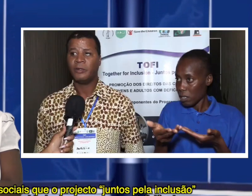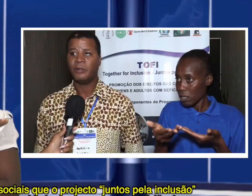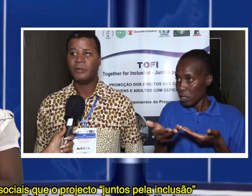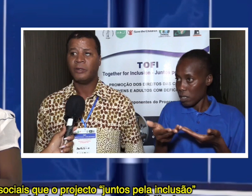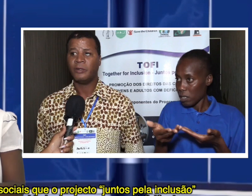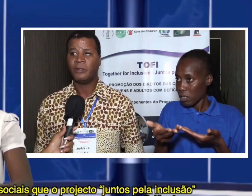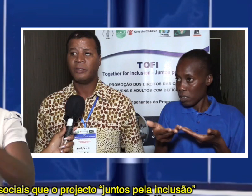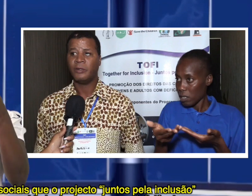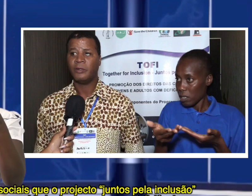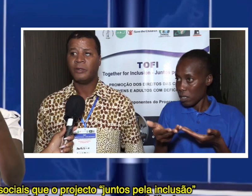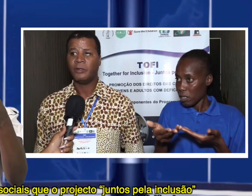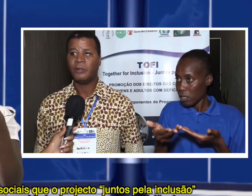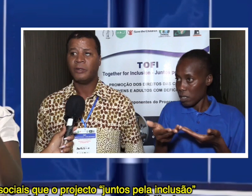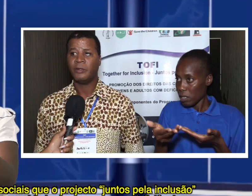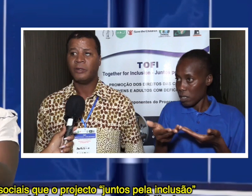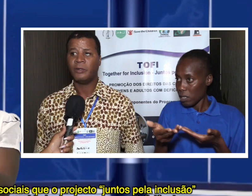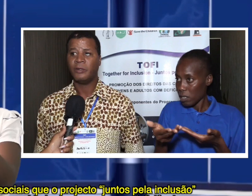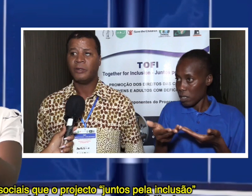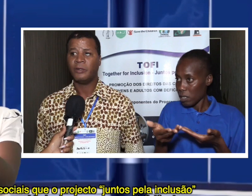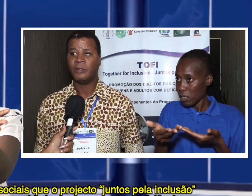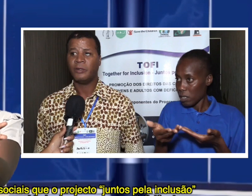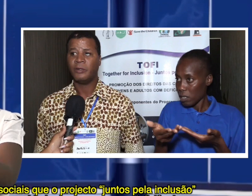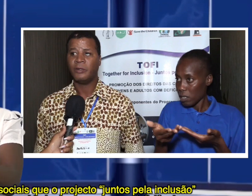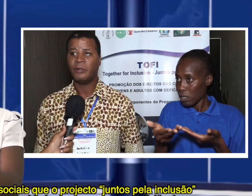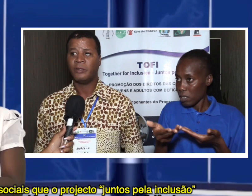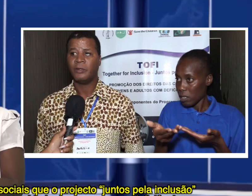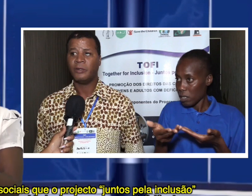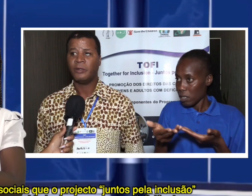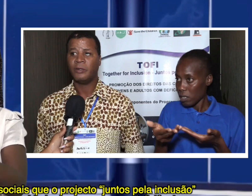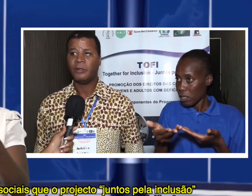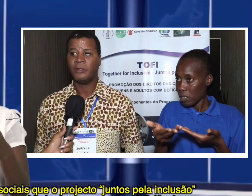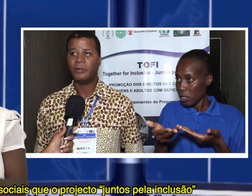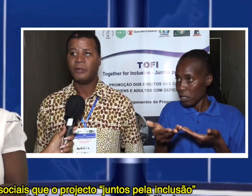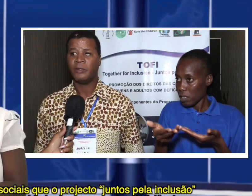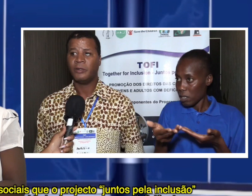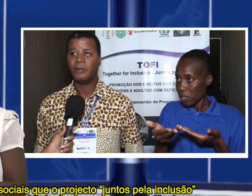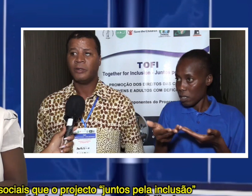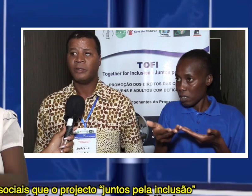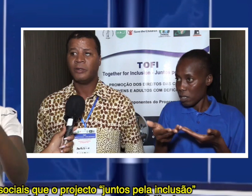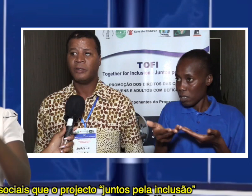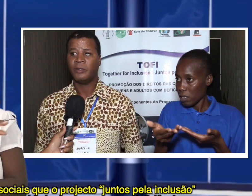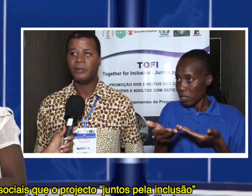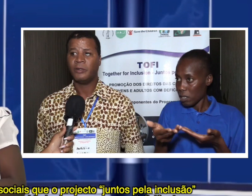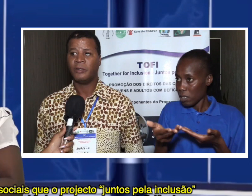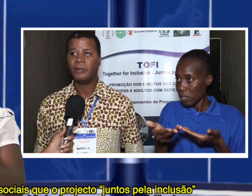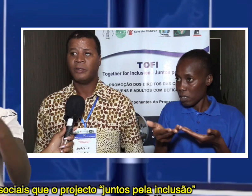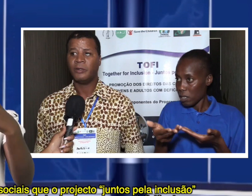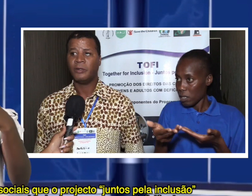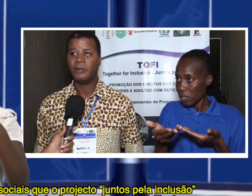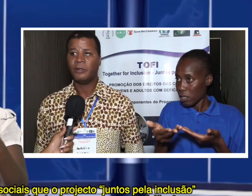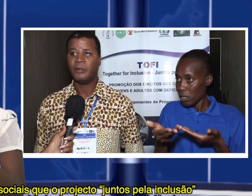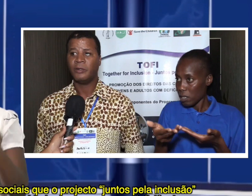Conheça as mudanças sociais que o projeto Juntos pela Inclusão pretende trazer na comunidade de pessoas